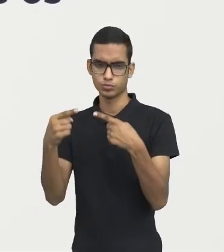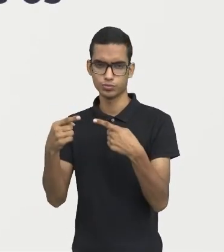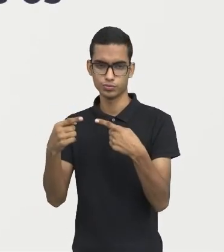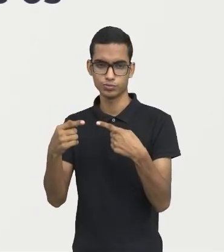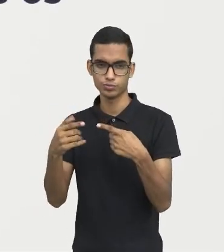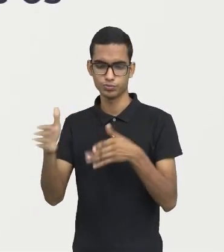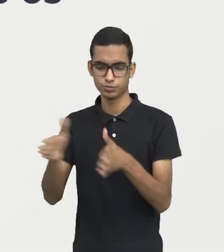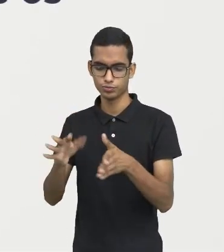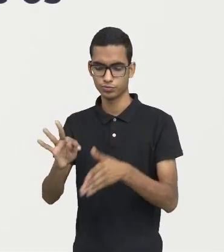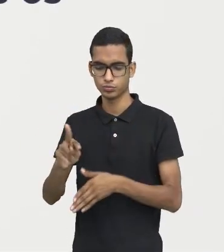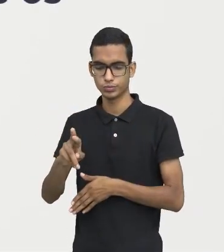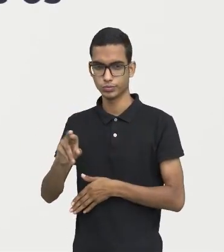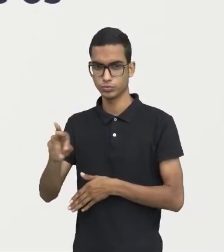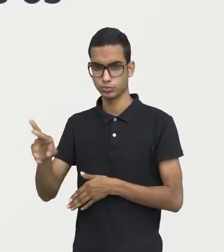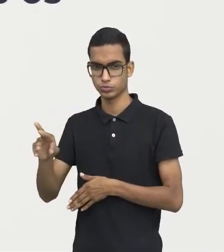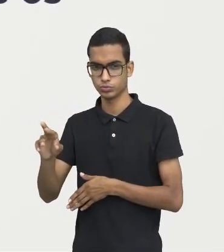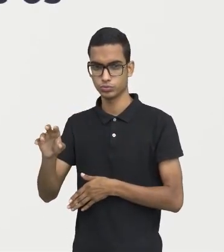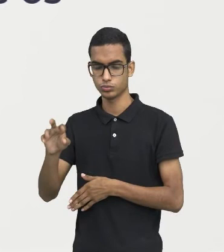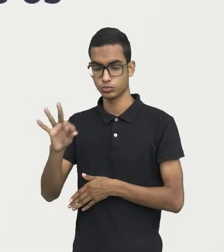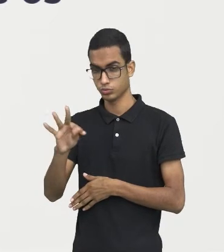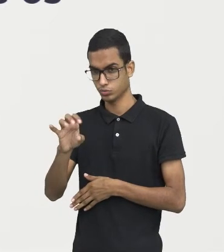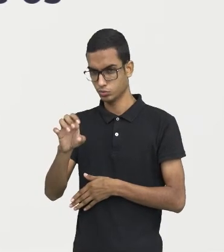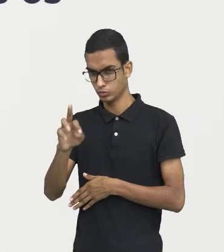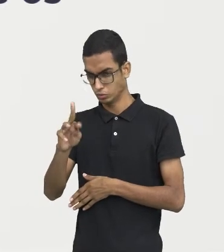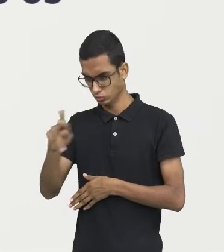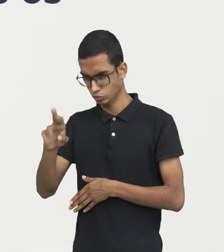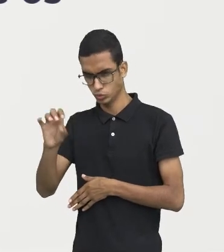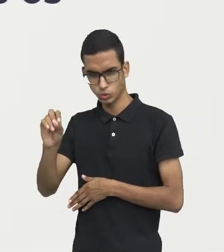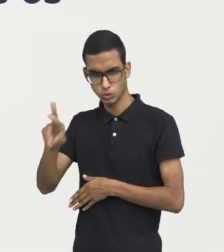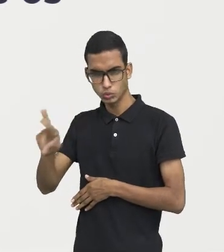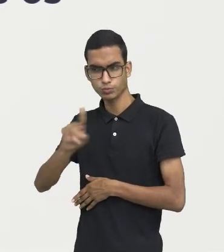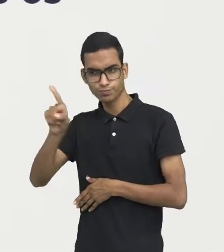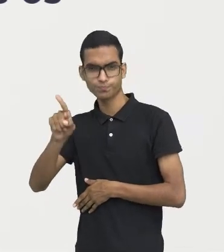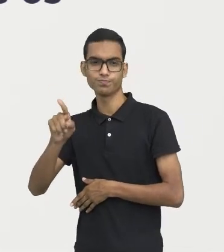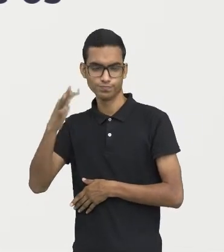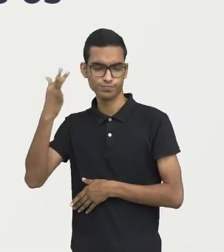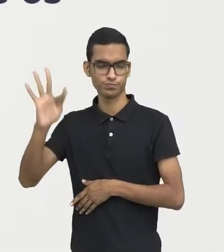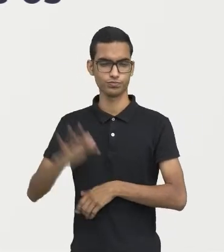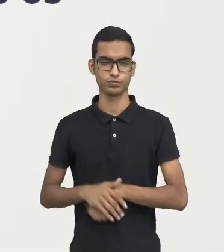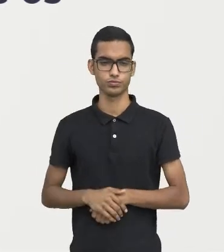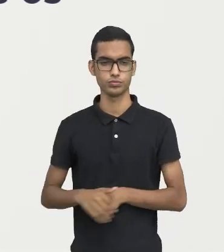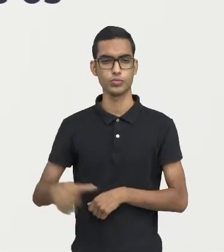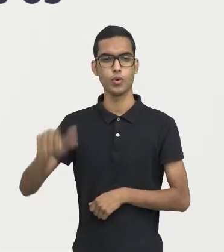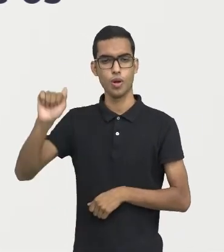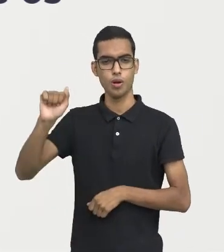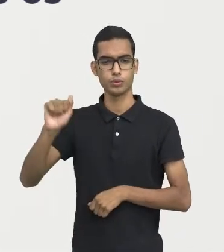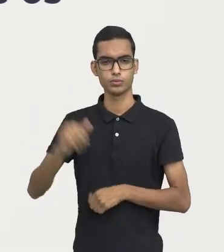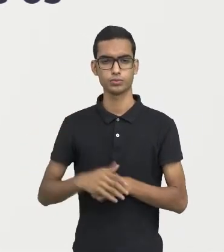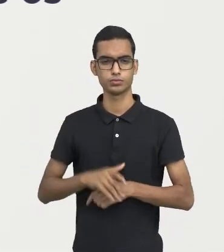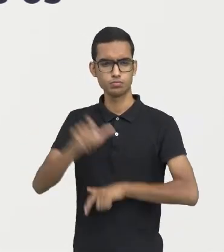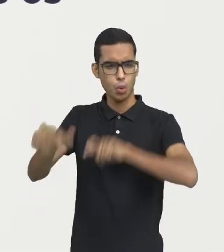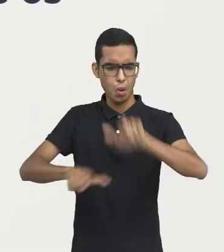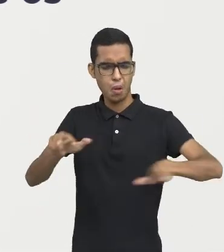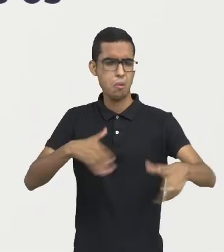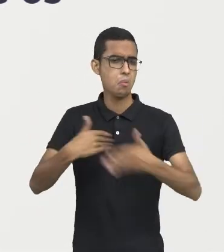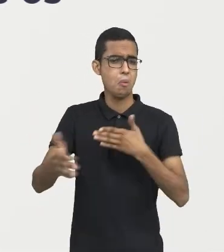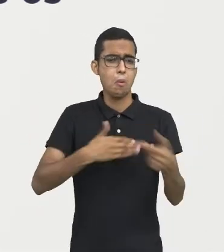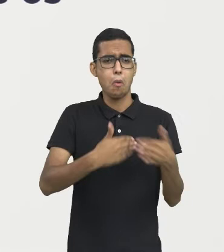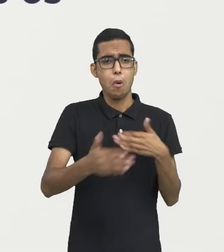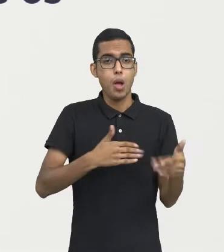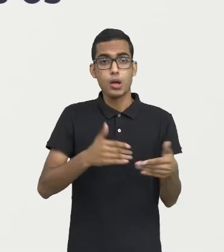do terror na França, tá? Nós temos aí a letra A. A letra A diz o seguinte: qualquer